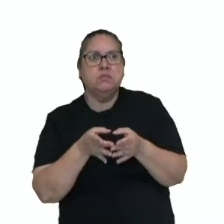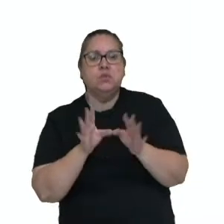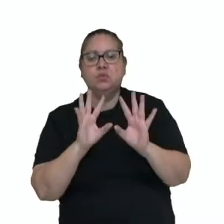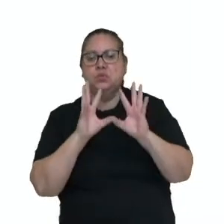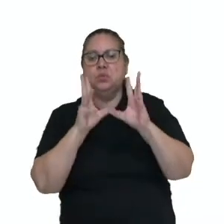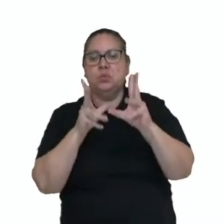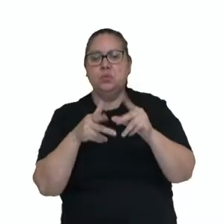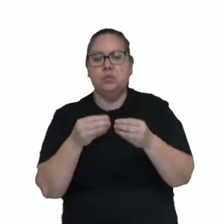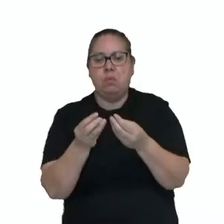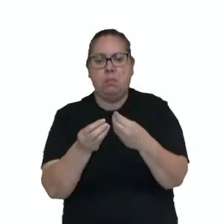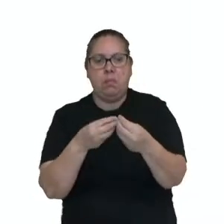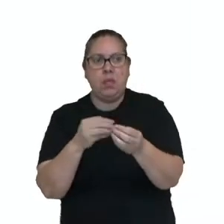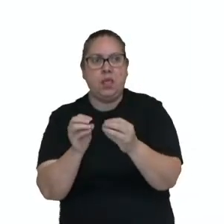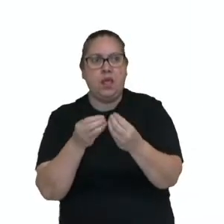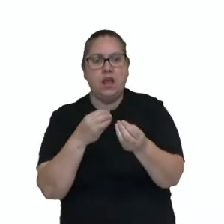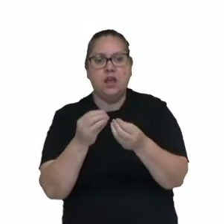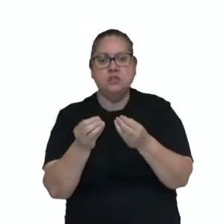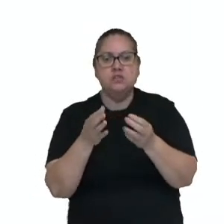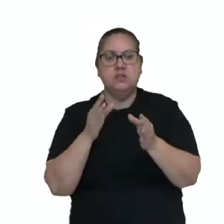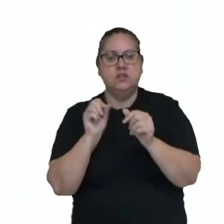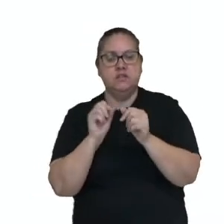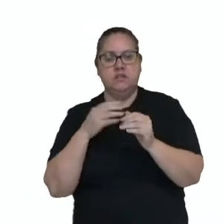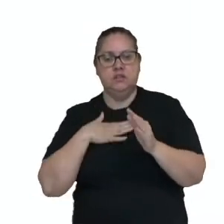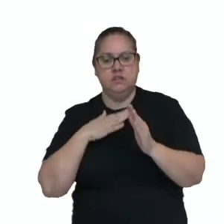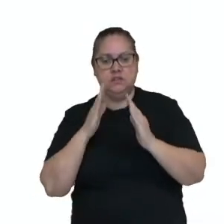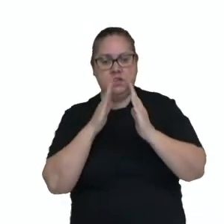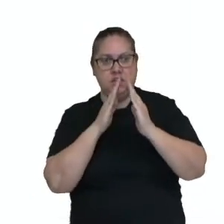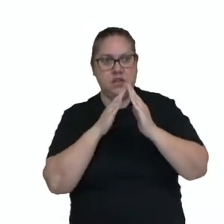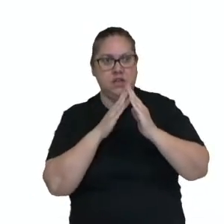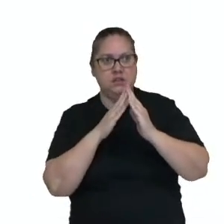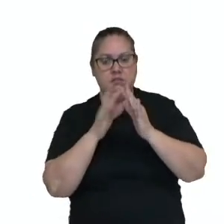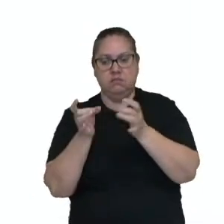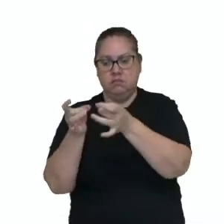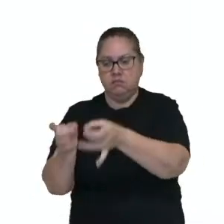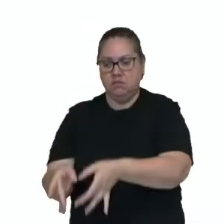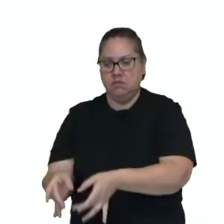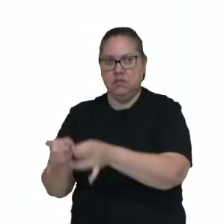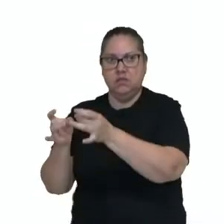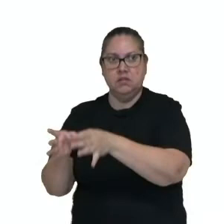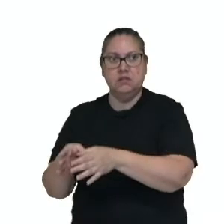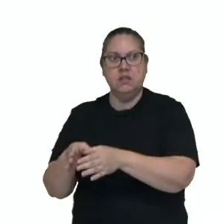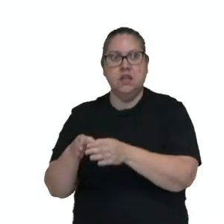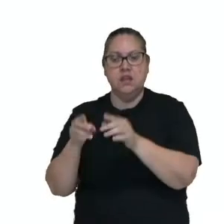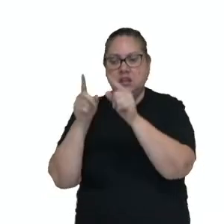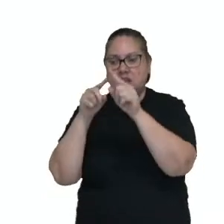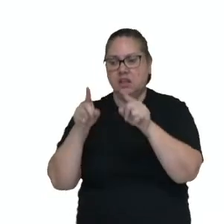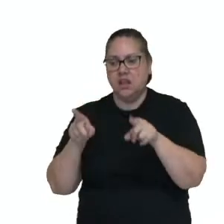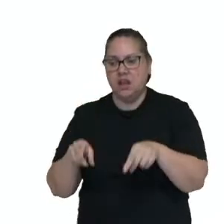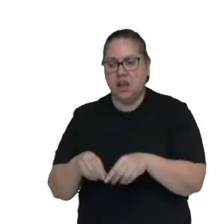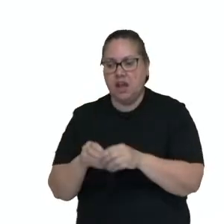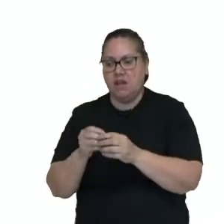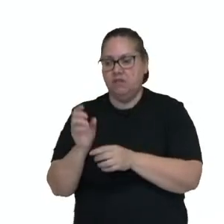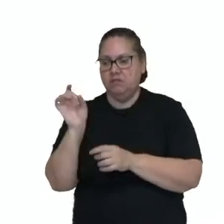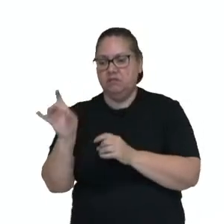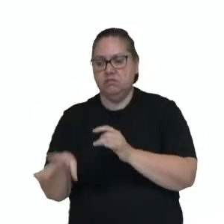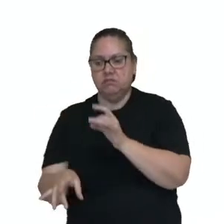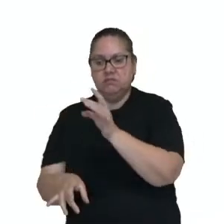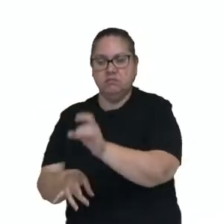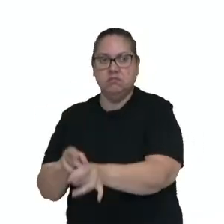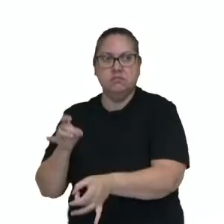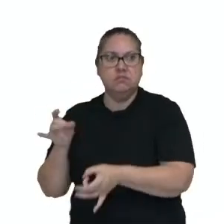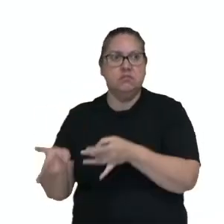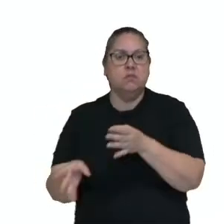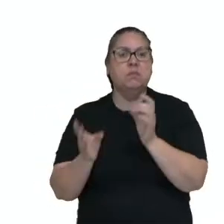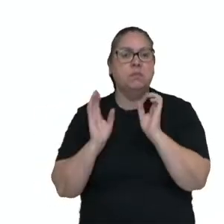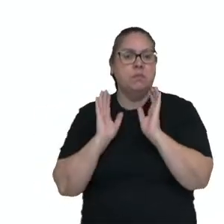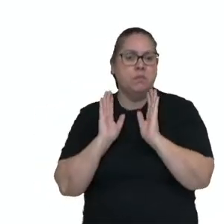Todo aquele lixo que a gente produz na nossa casa, por exemplo, que é descartado, materiais que são descartados ali pela atividade humana,